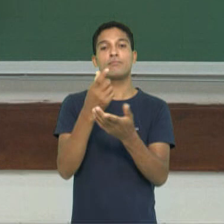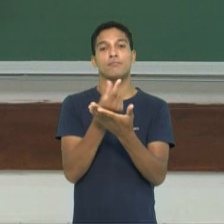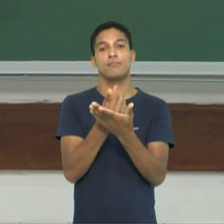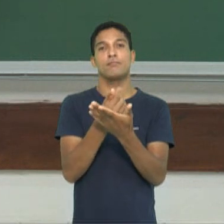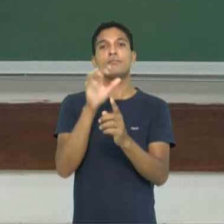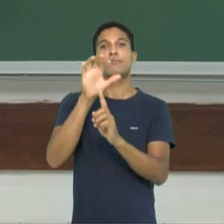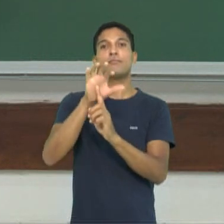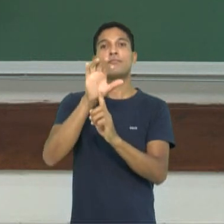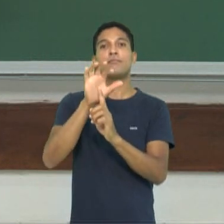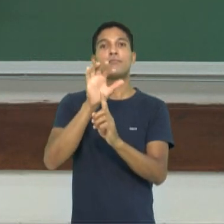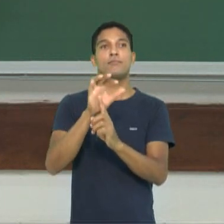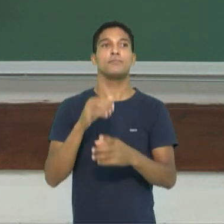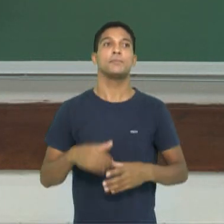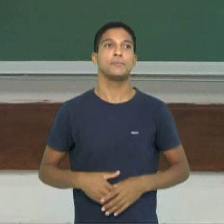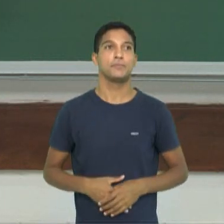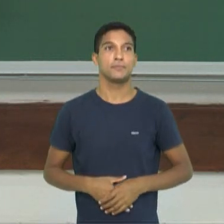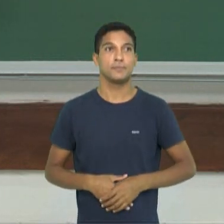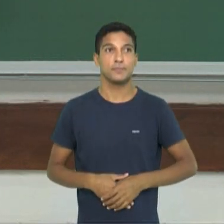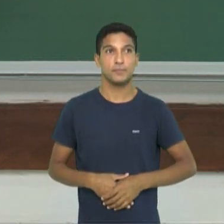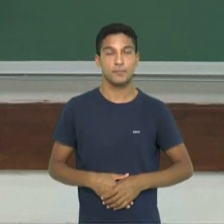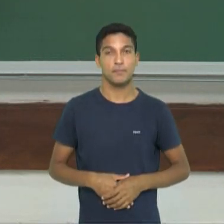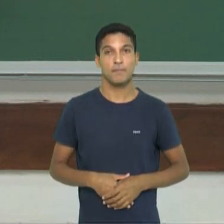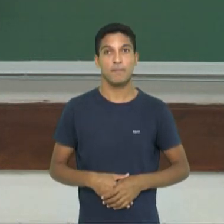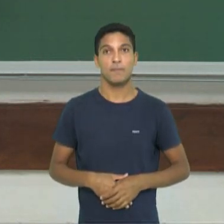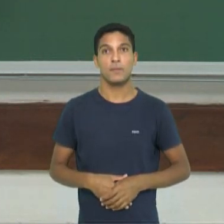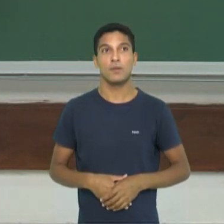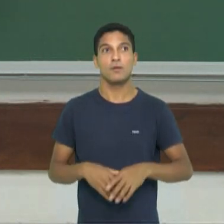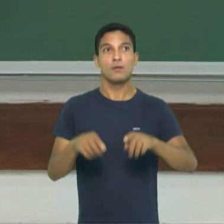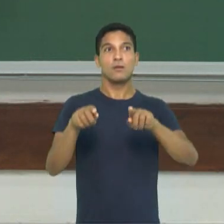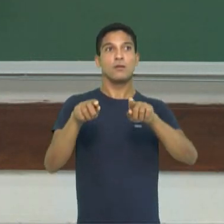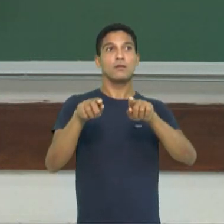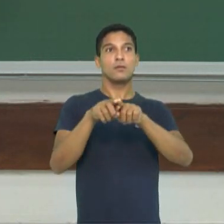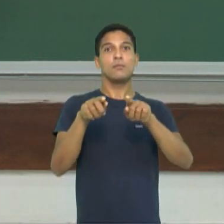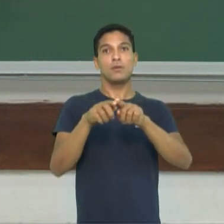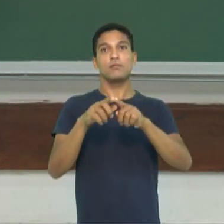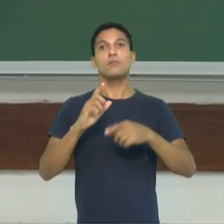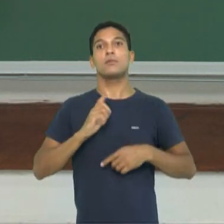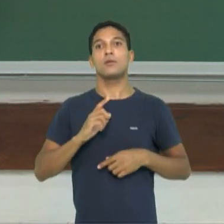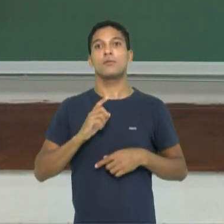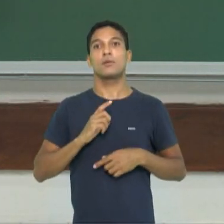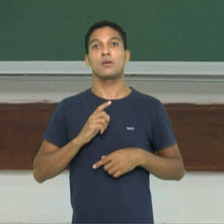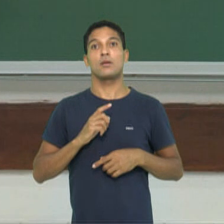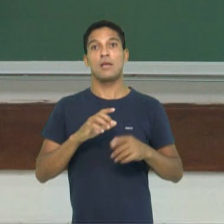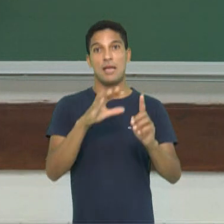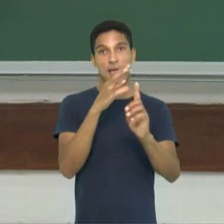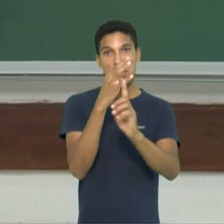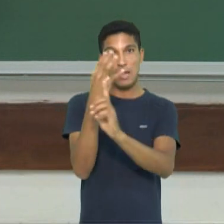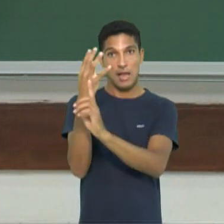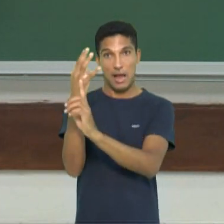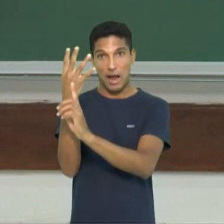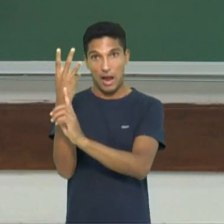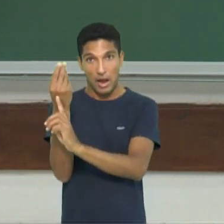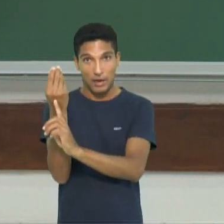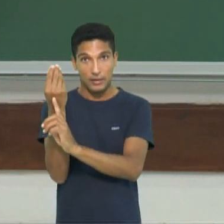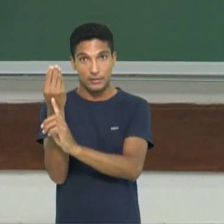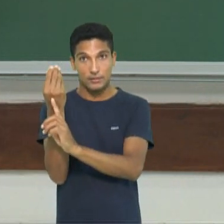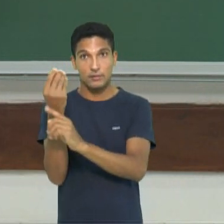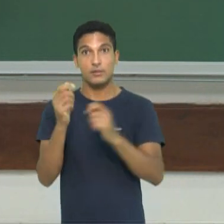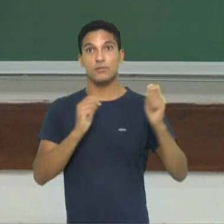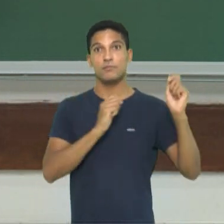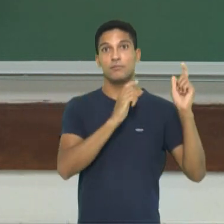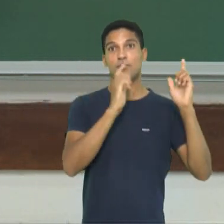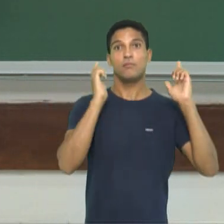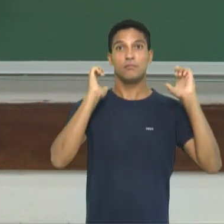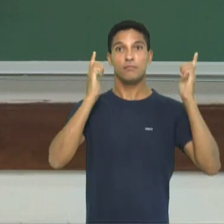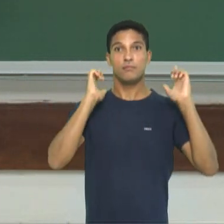Então, nós temos essa questão da oposição entre arte e entretenimento. Será que uma obra